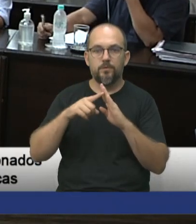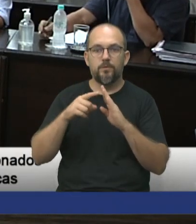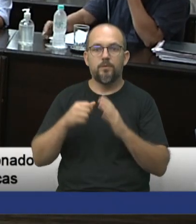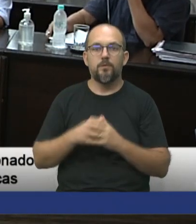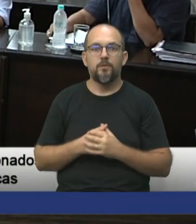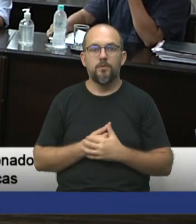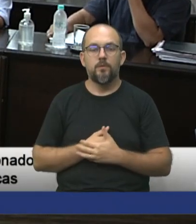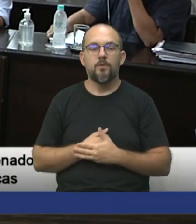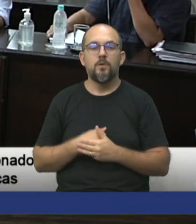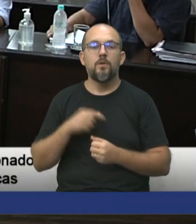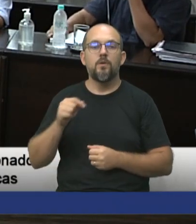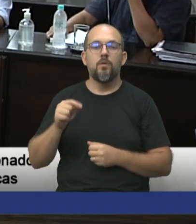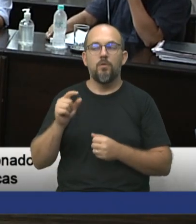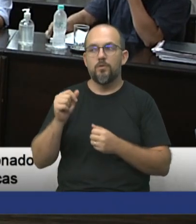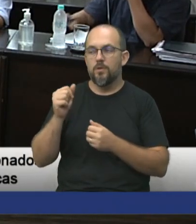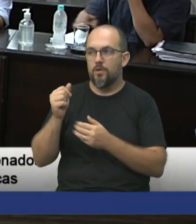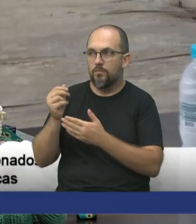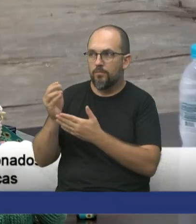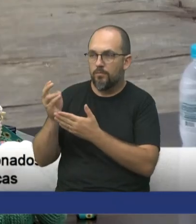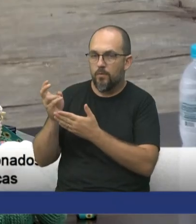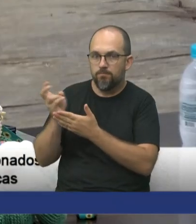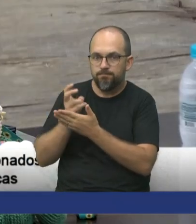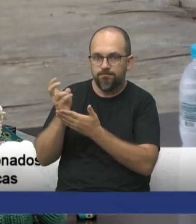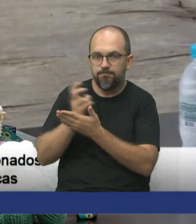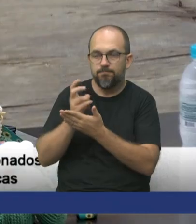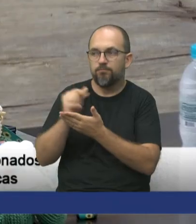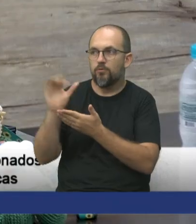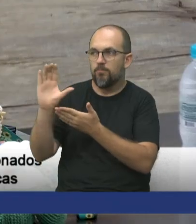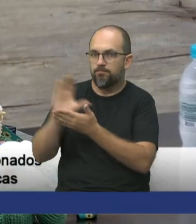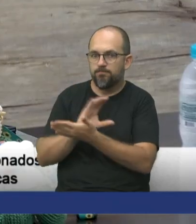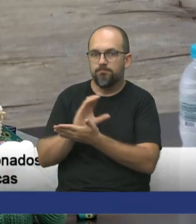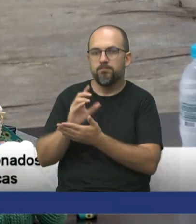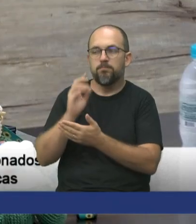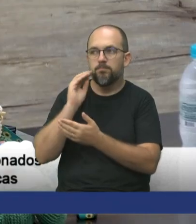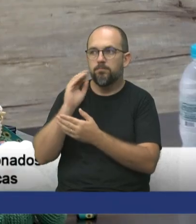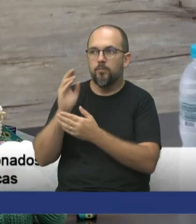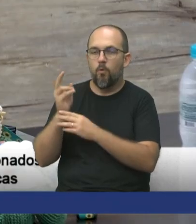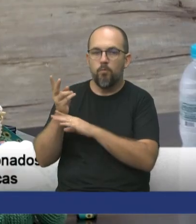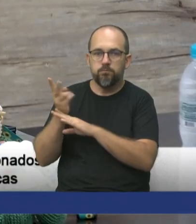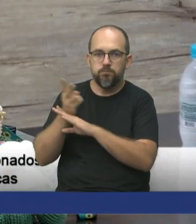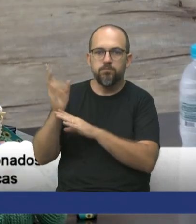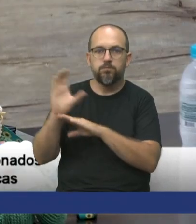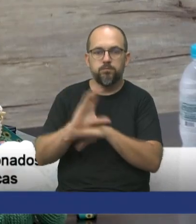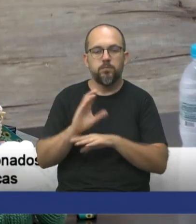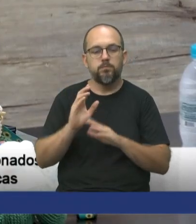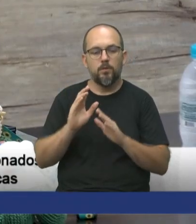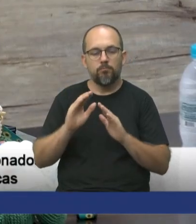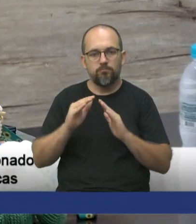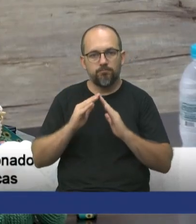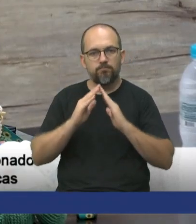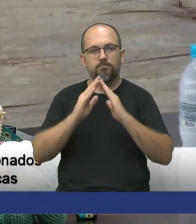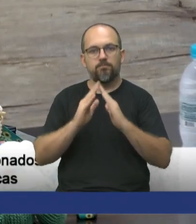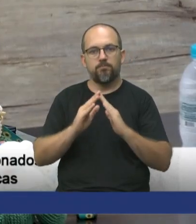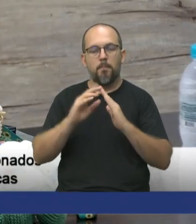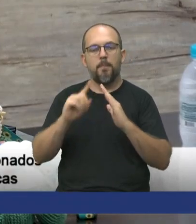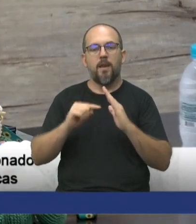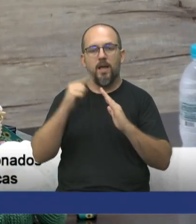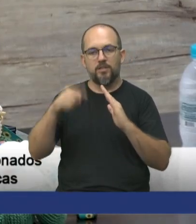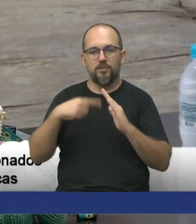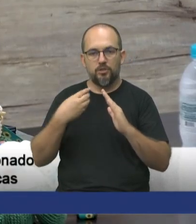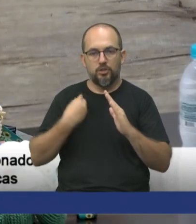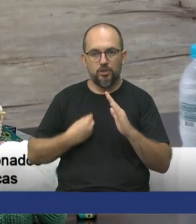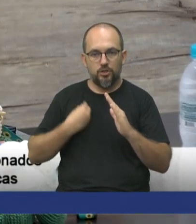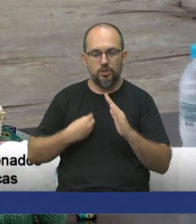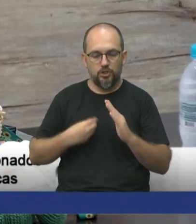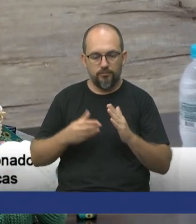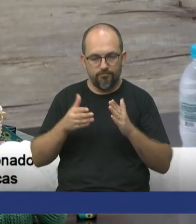capitanear os recursos necessários para que a instituição esteja lá, acolhendo todos os